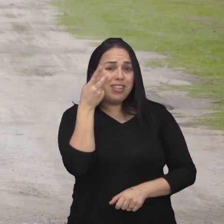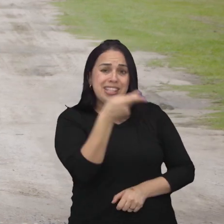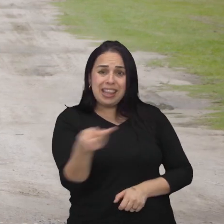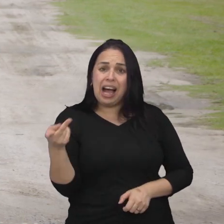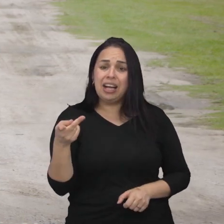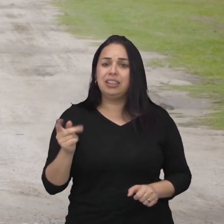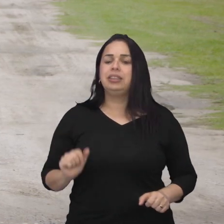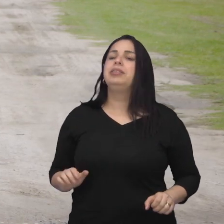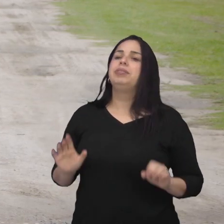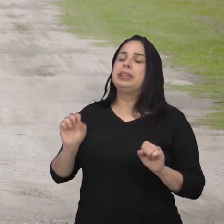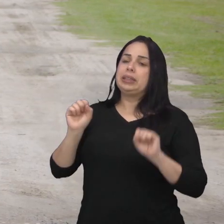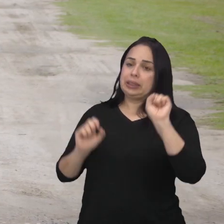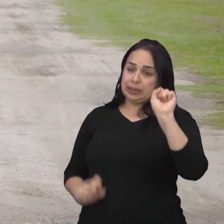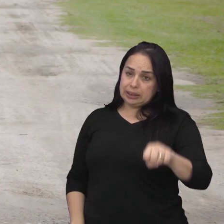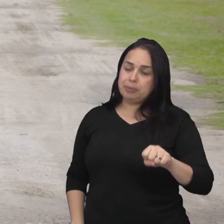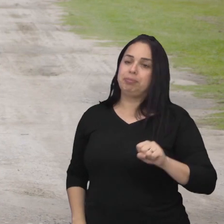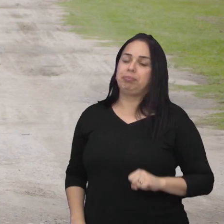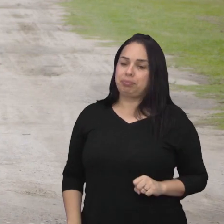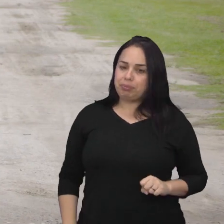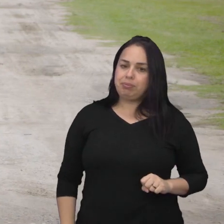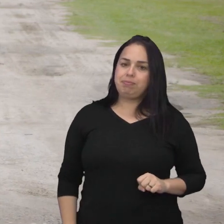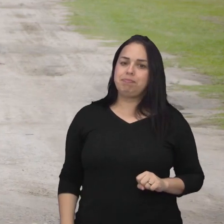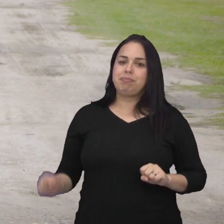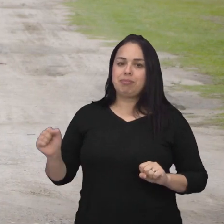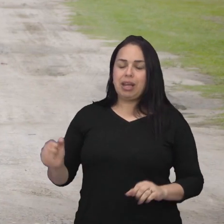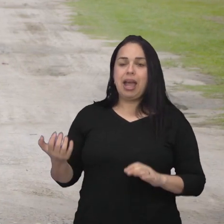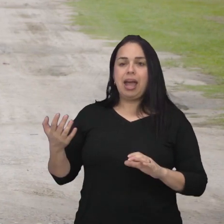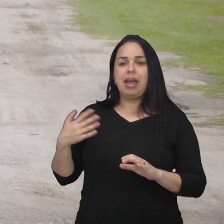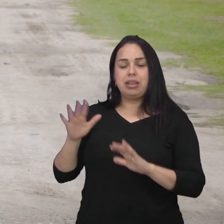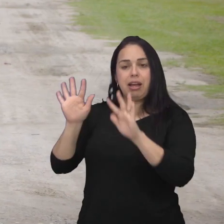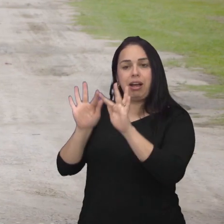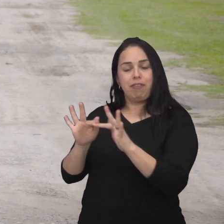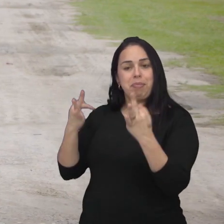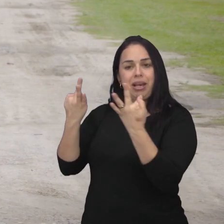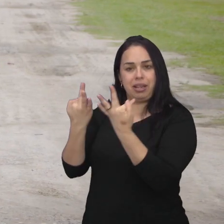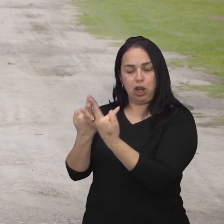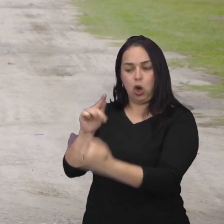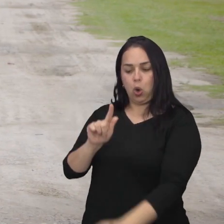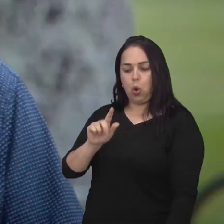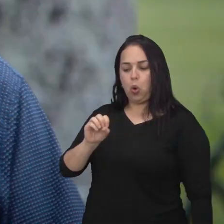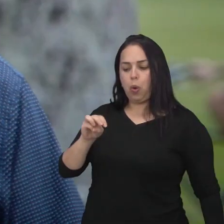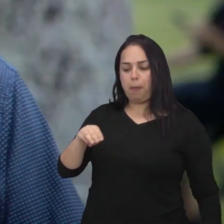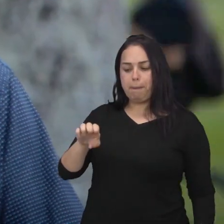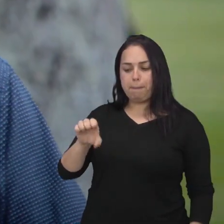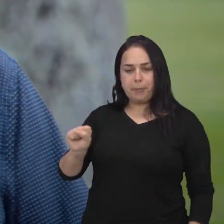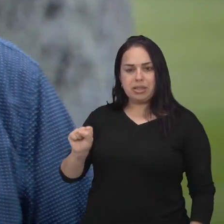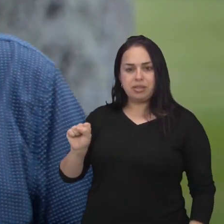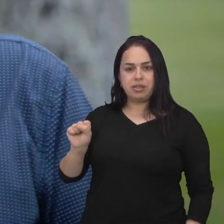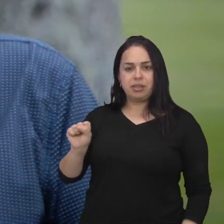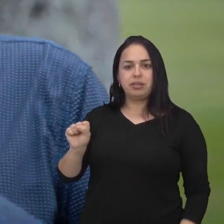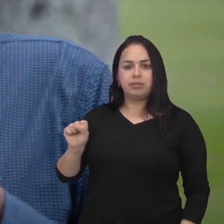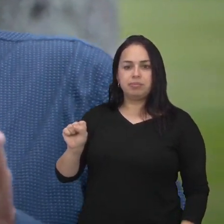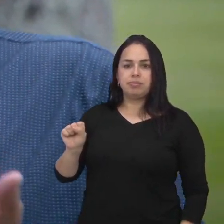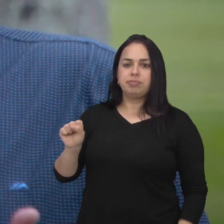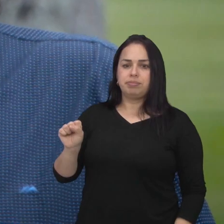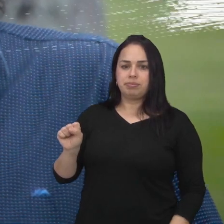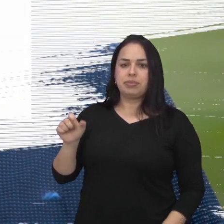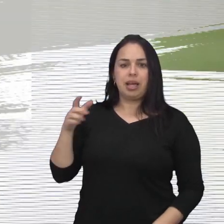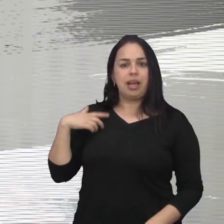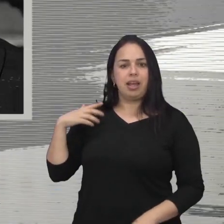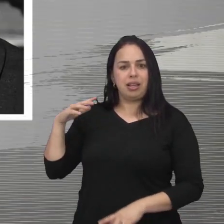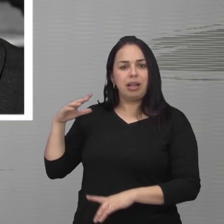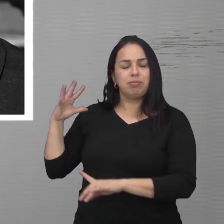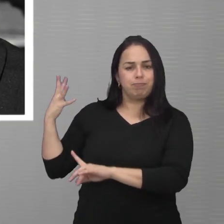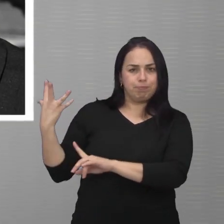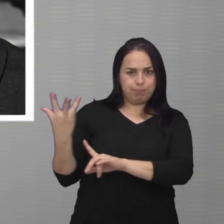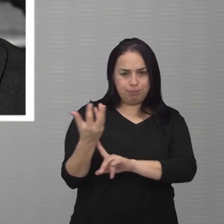um presente, né? Sim. Eis aí a característica da família Gomes. Eles foram mecenas de